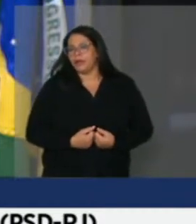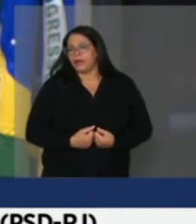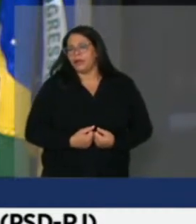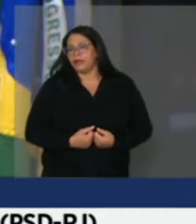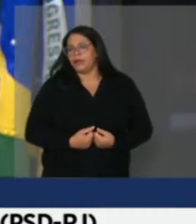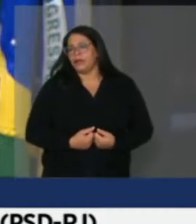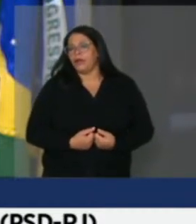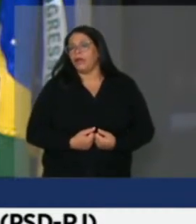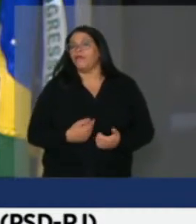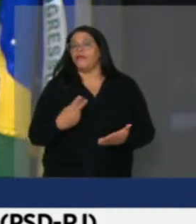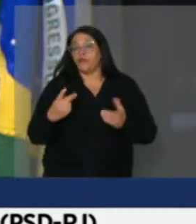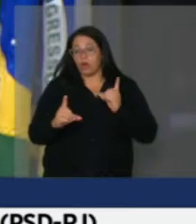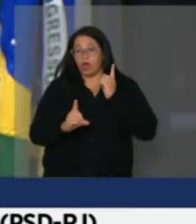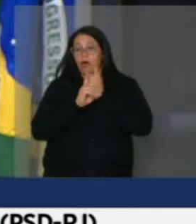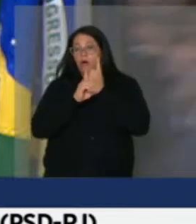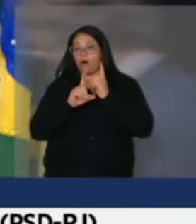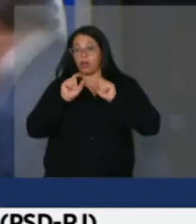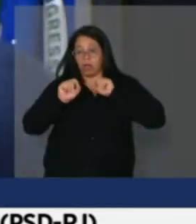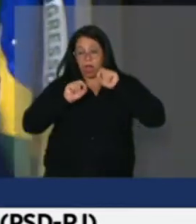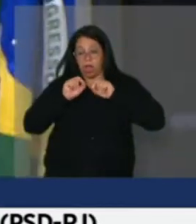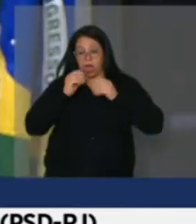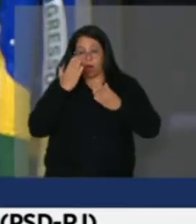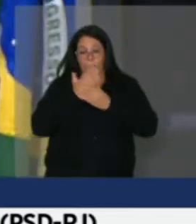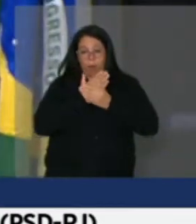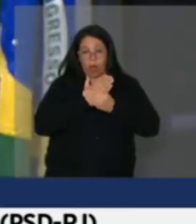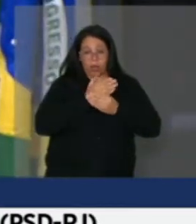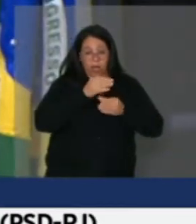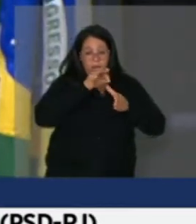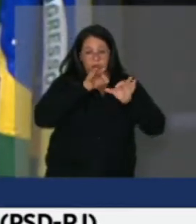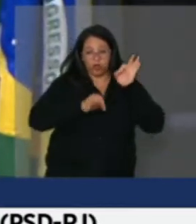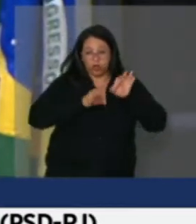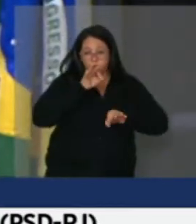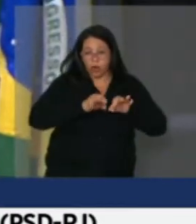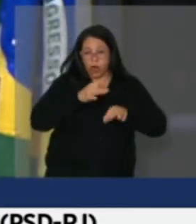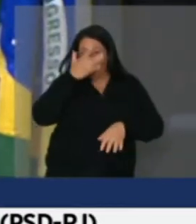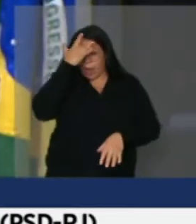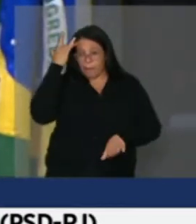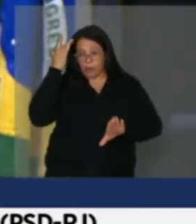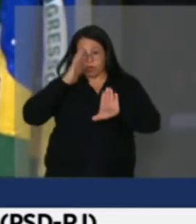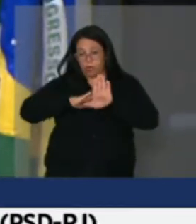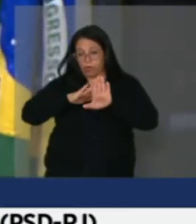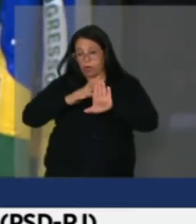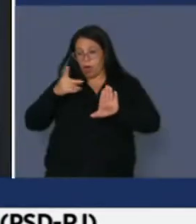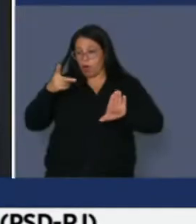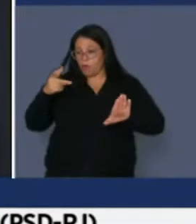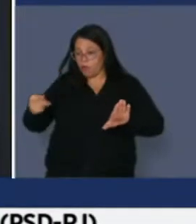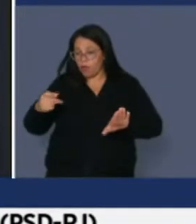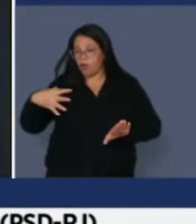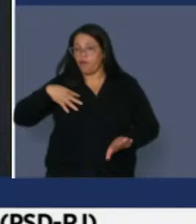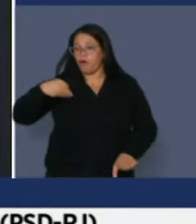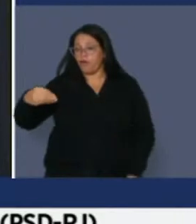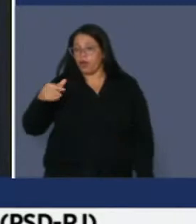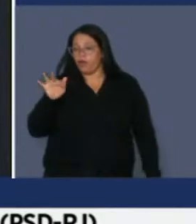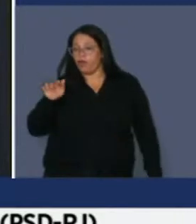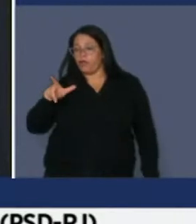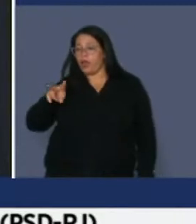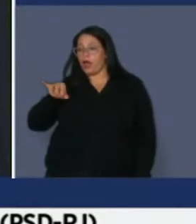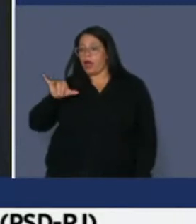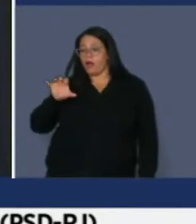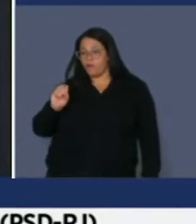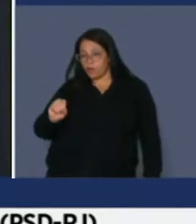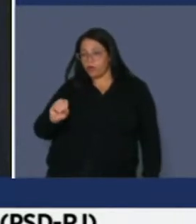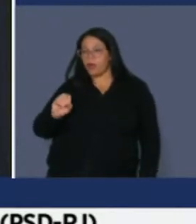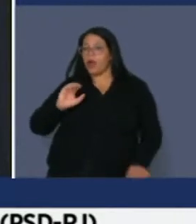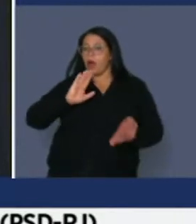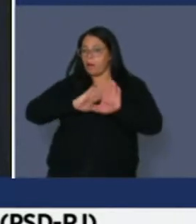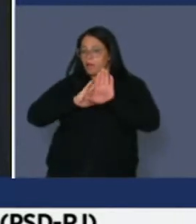Foi identificado no processo o autor dos disparos, foi o filho Flávio quem